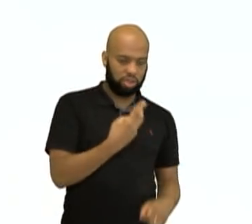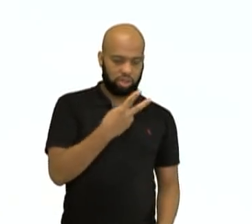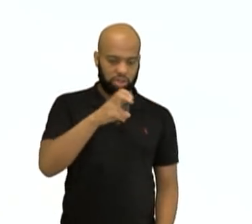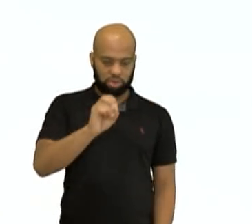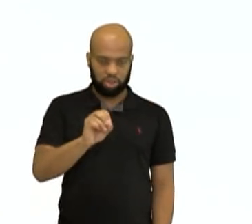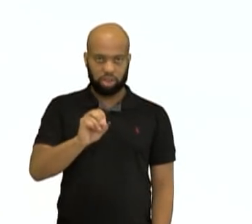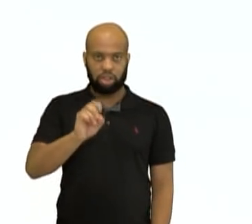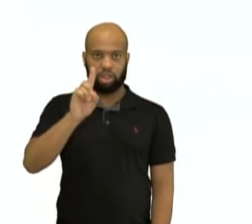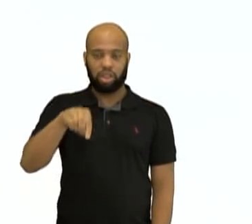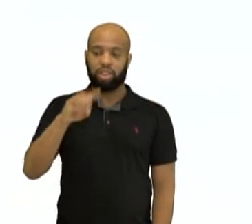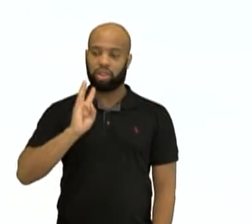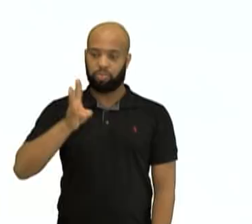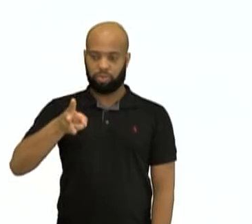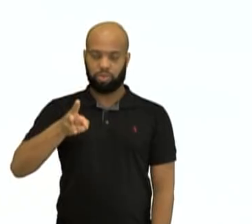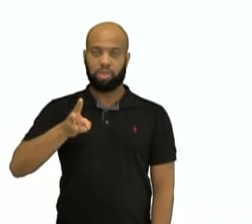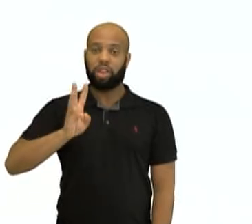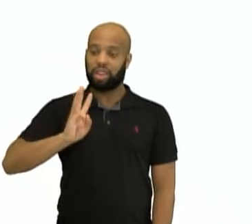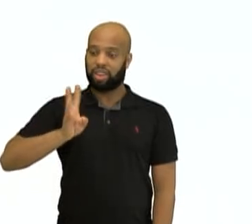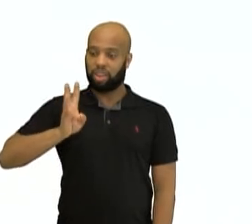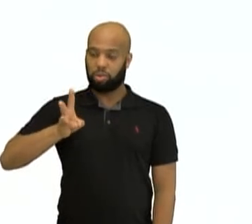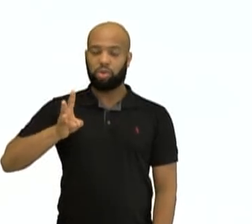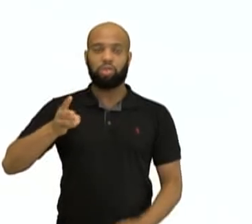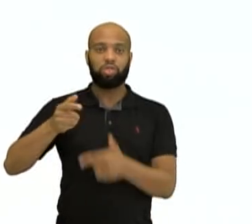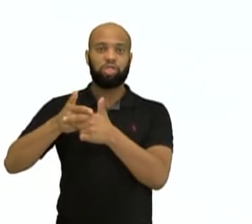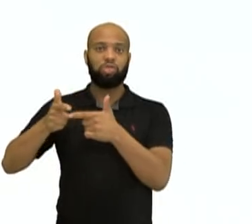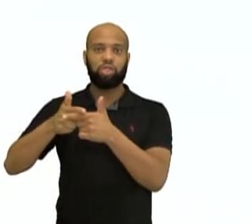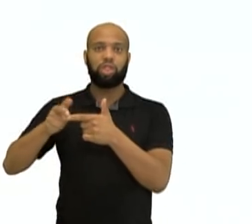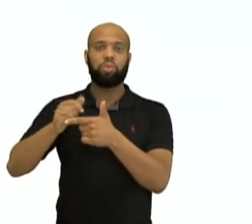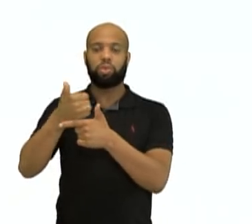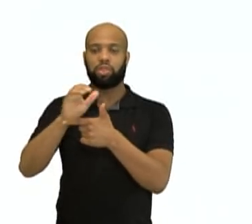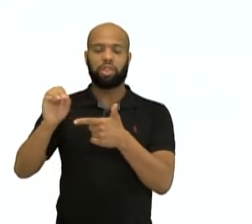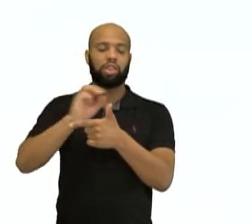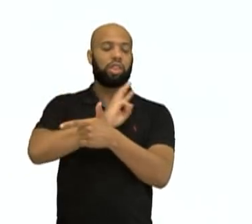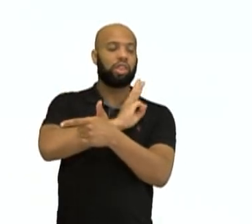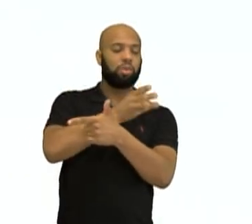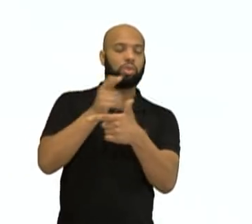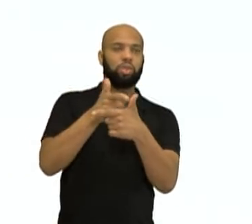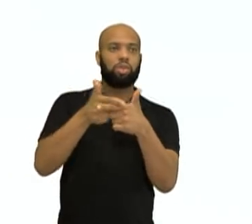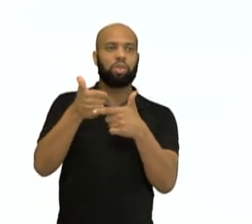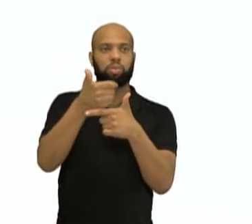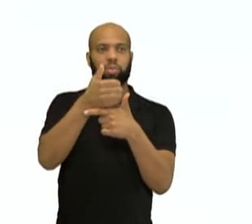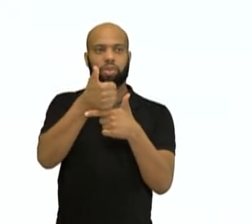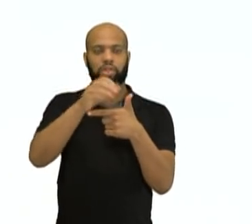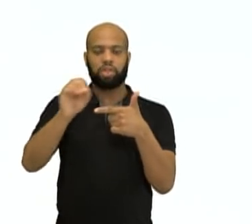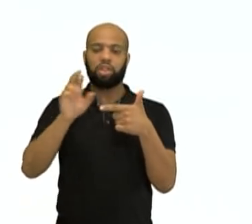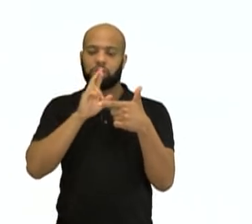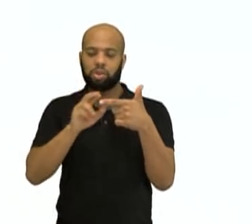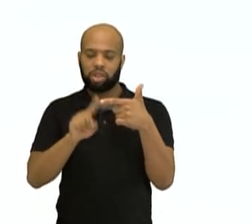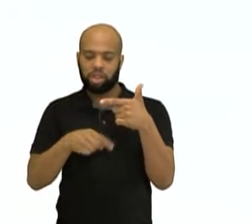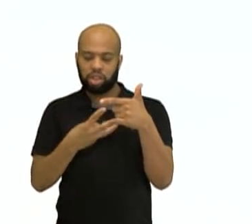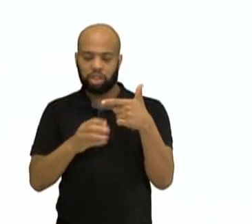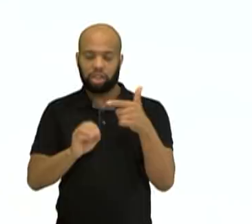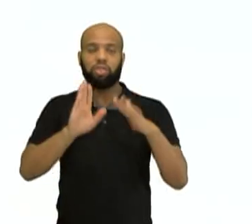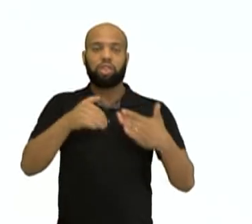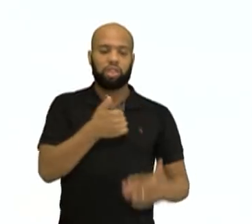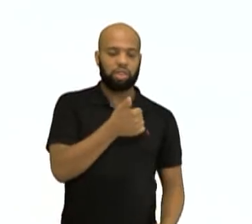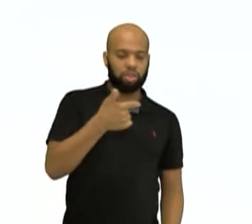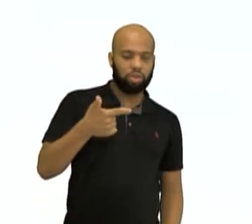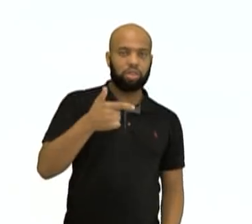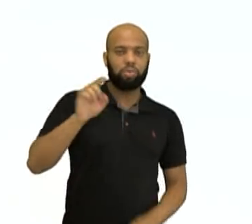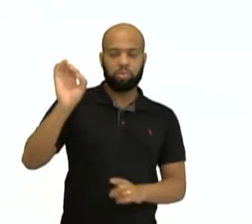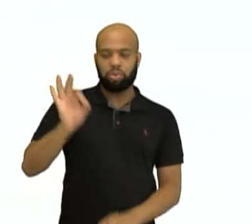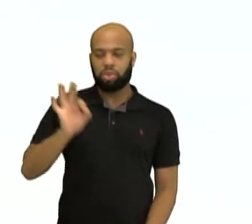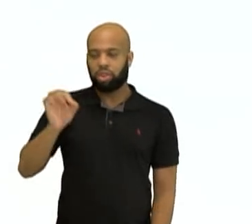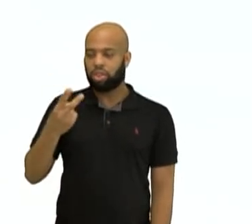250 dá 3.000. E 3.000 dividido por 100 é quanto? É 30. Então, 12% de 250